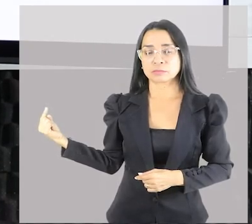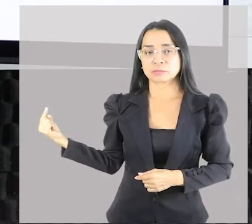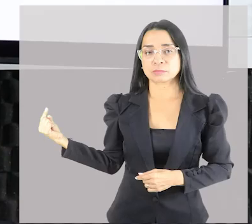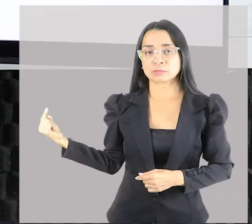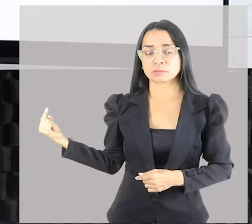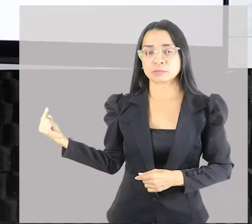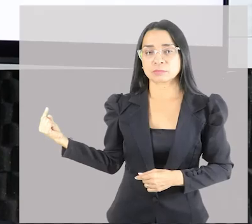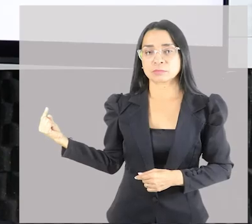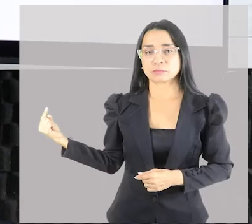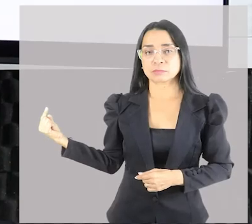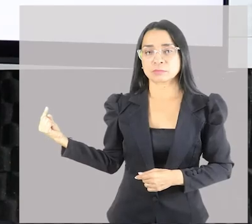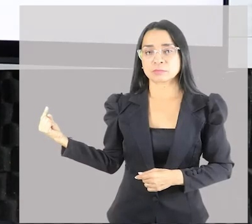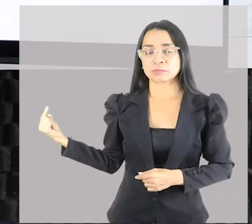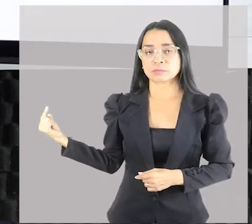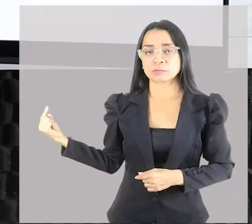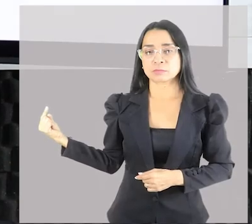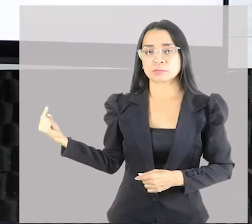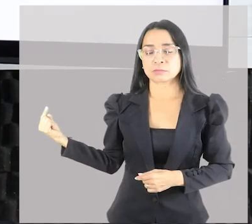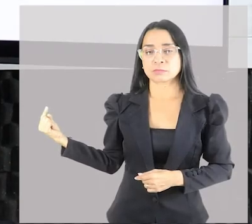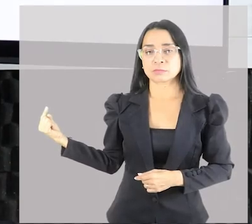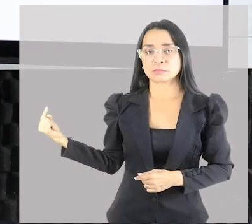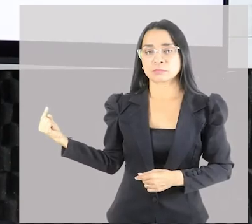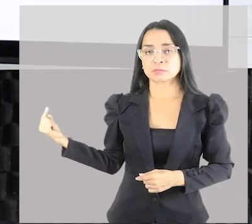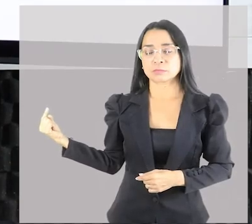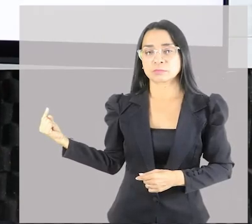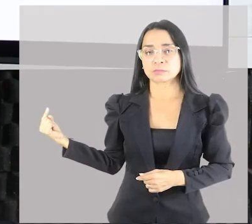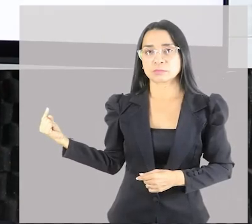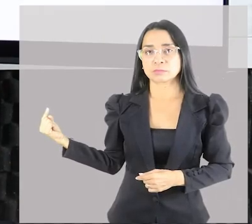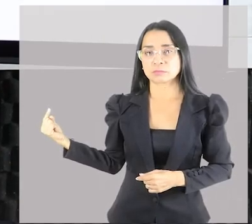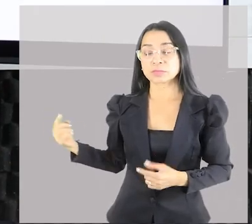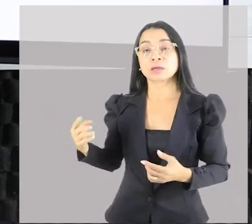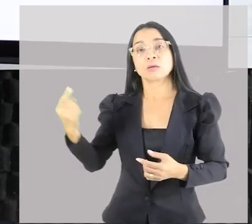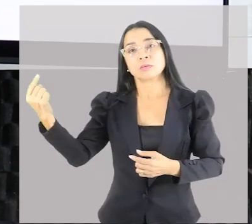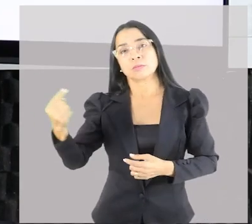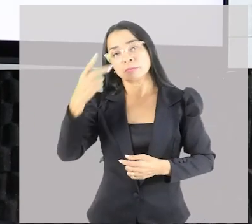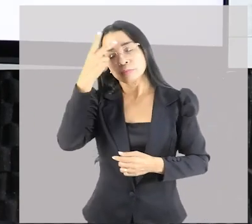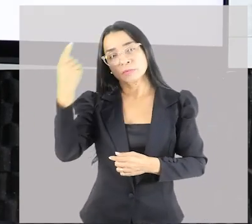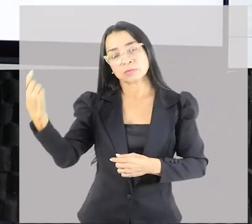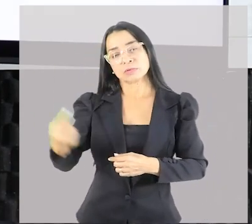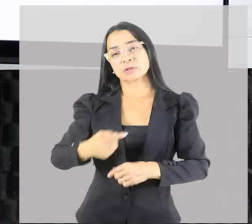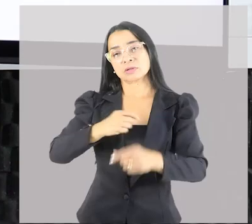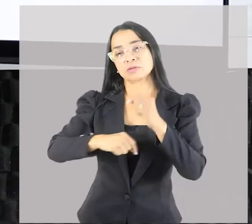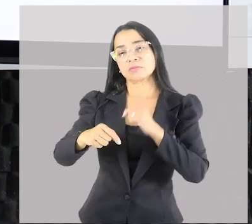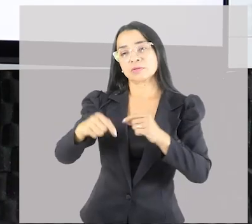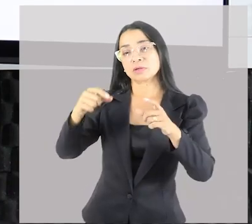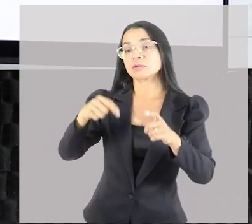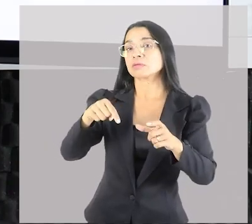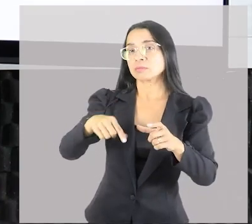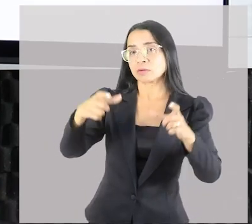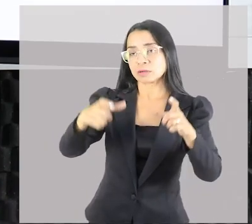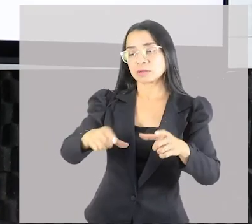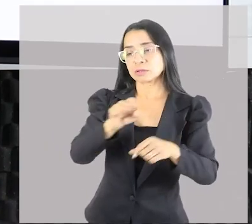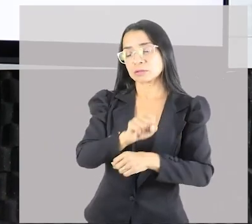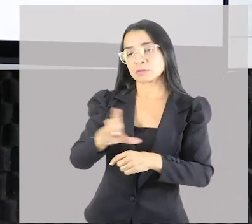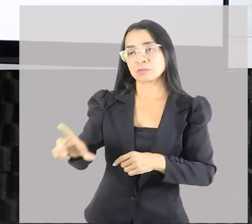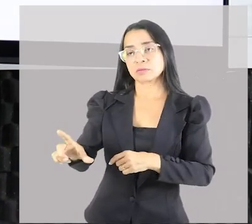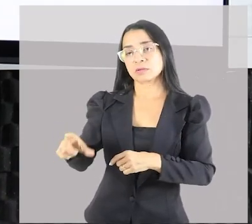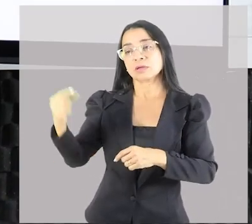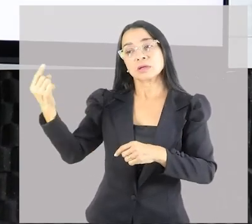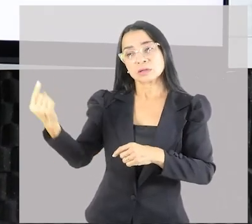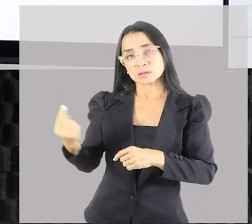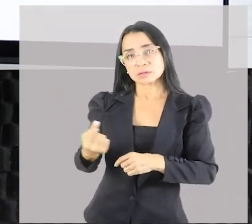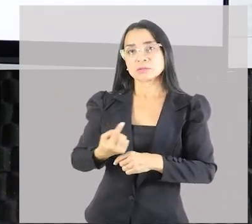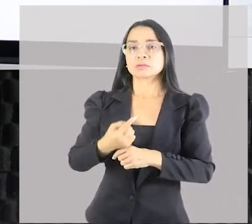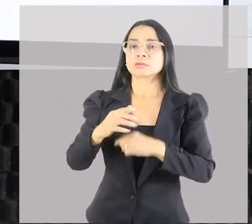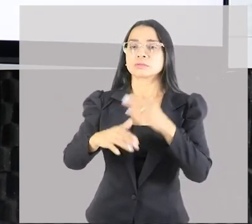Fátima, a Penalva do bairro de Fátima, que é o pessoal que veio da região da Baixada, que mora nos bairros de São Luís e trazem esse processo